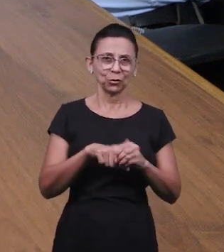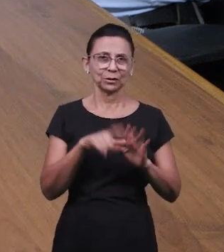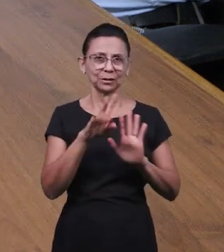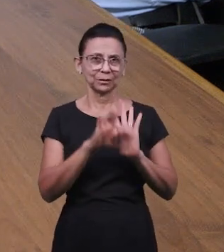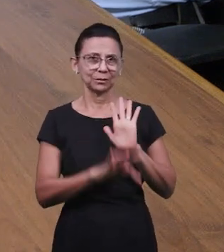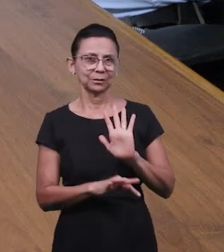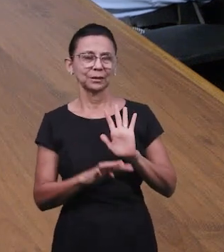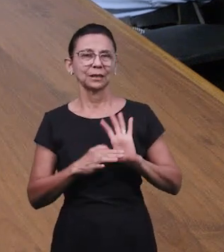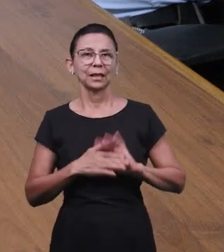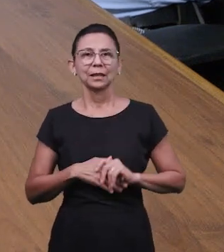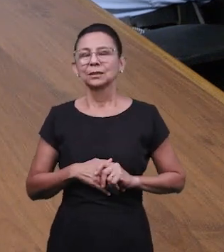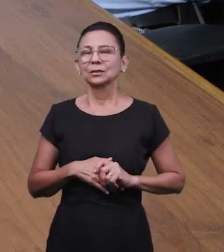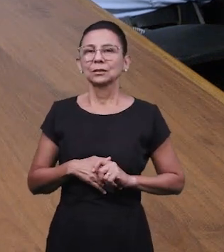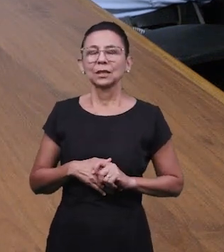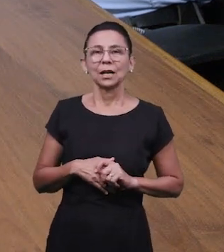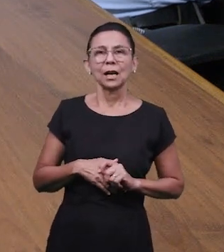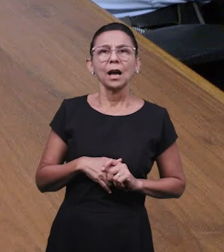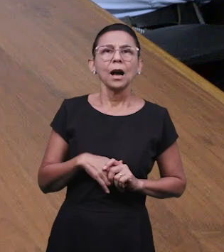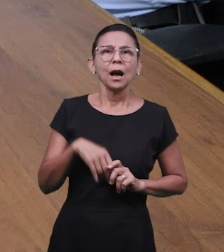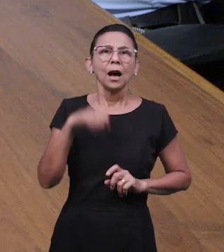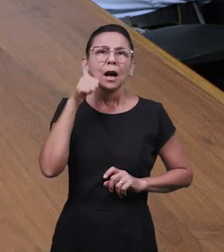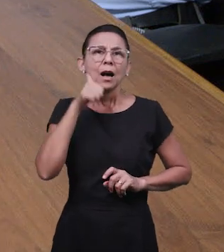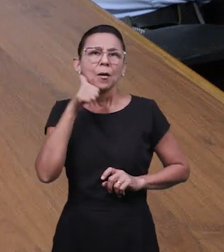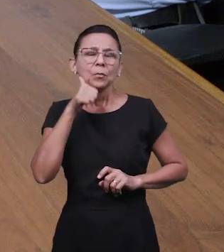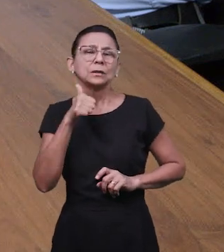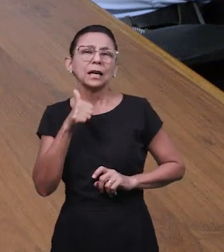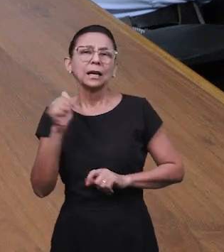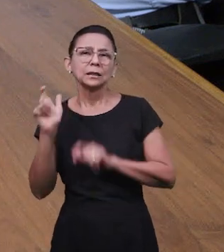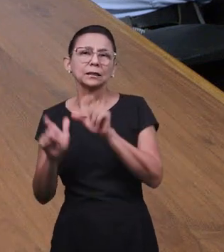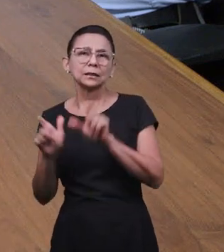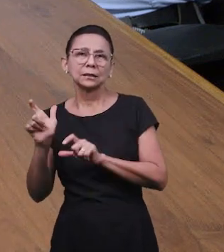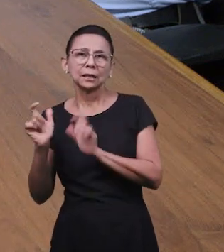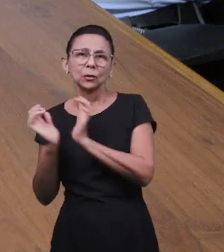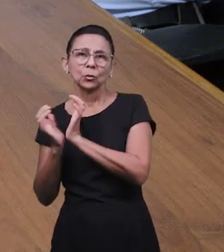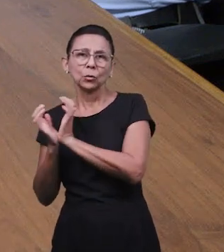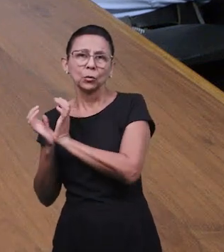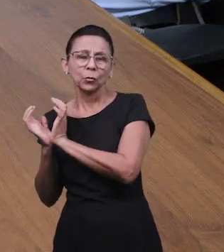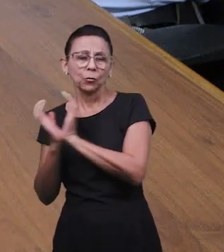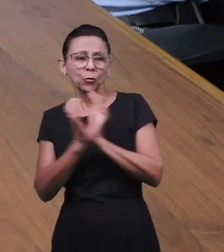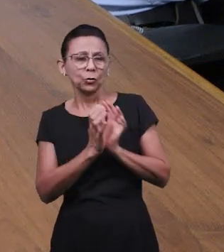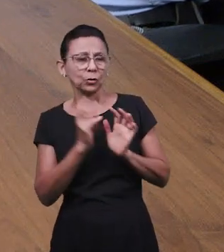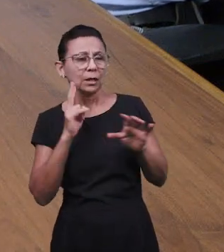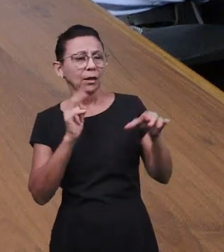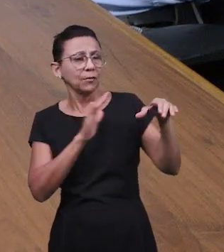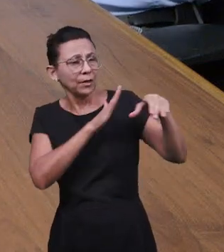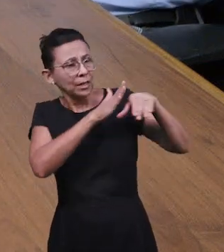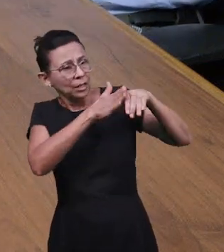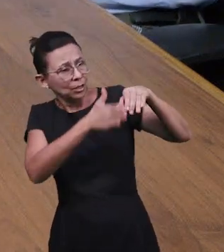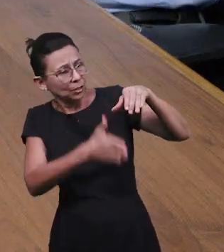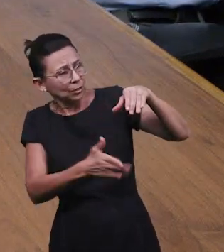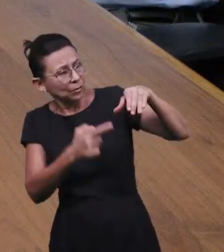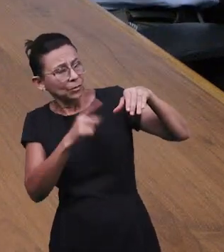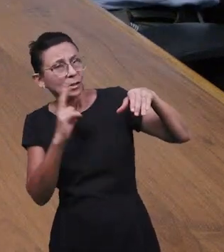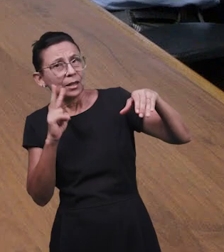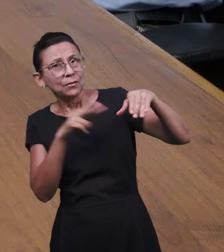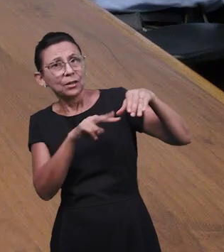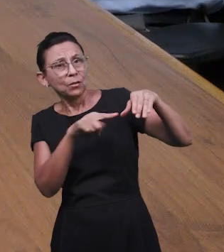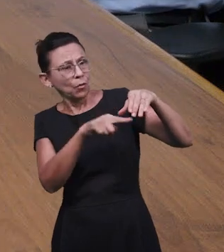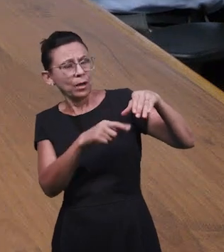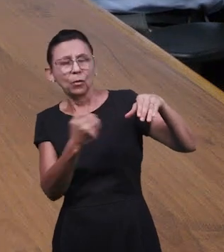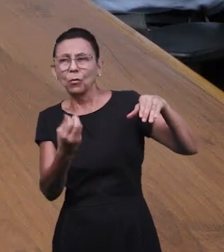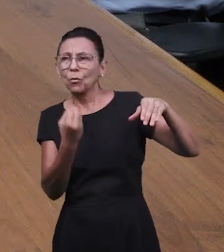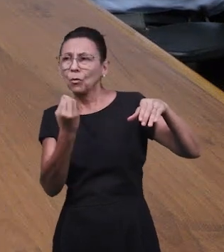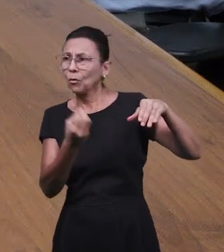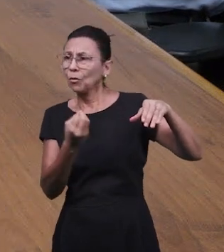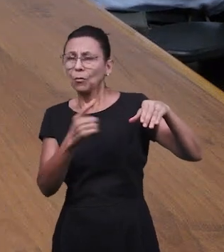reunido, para dizer ele está vivo. Os discípulos no caminho de Emaús até falam isso. É verdade que as mulheres disseram que foram no sepulcro, que o